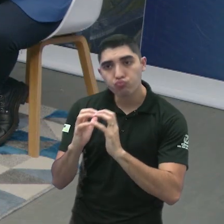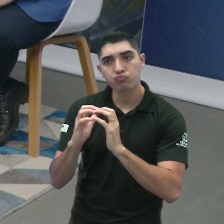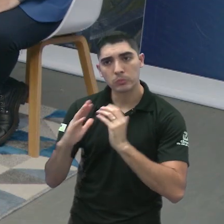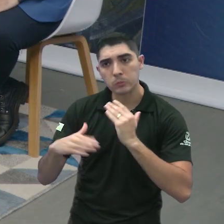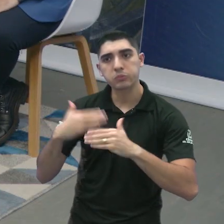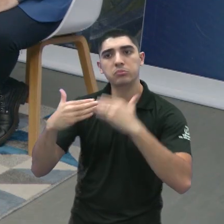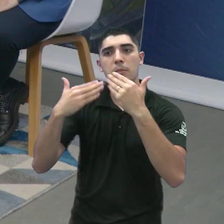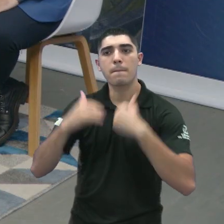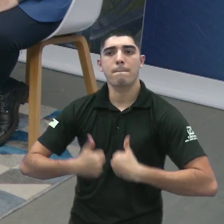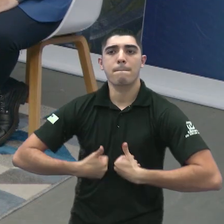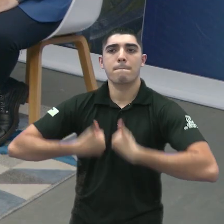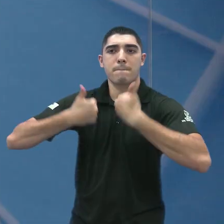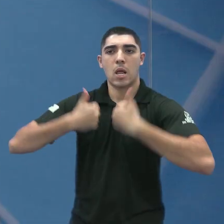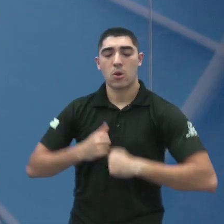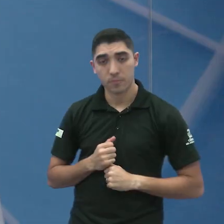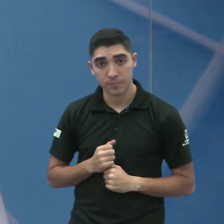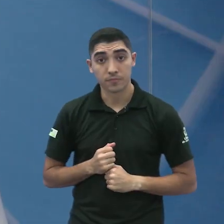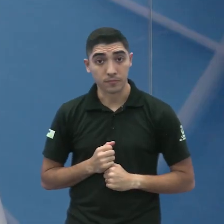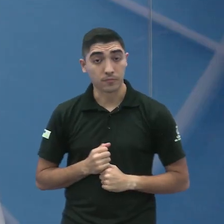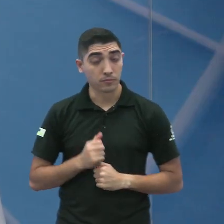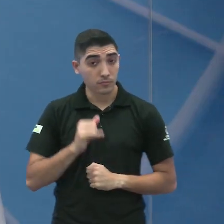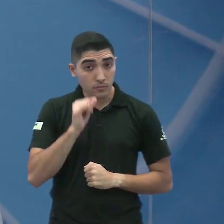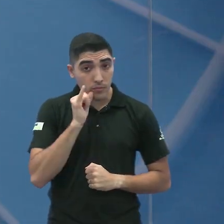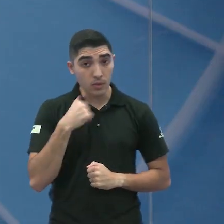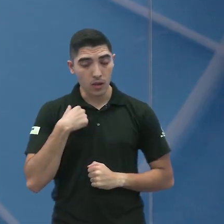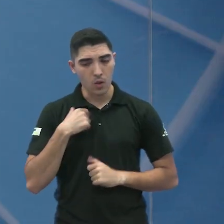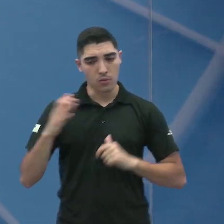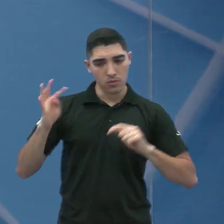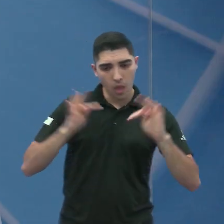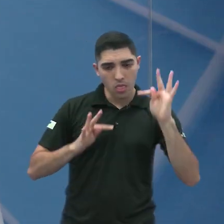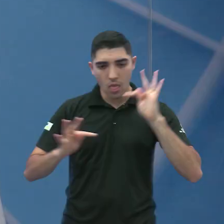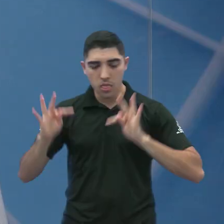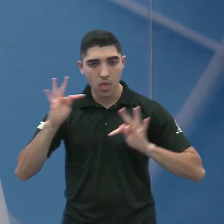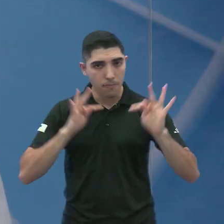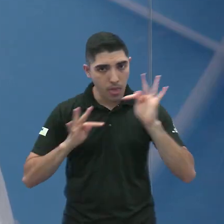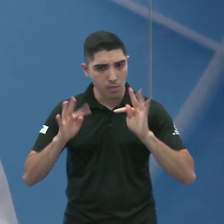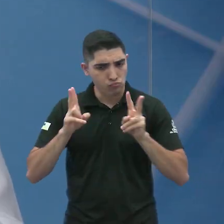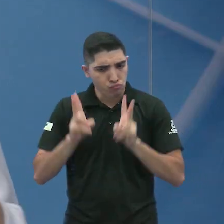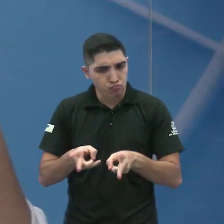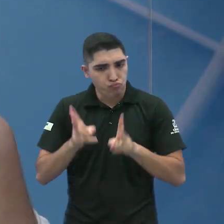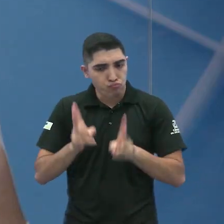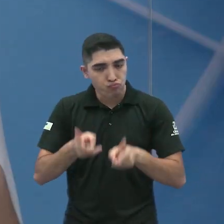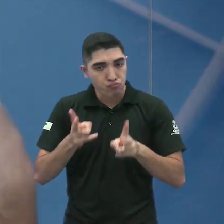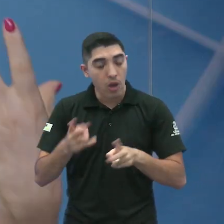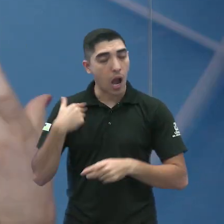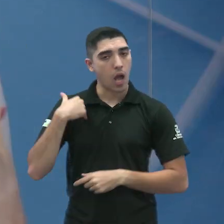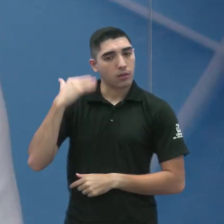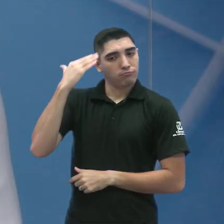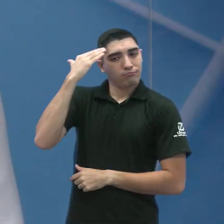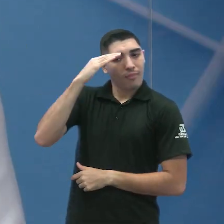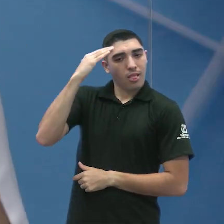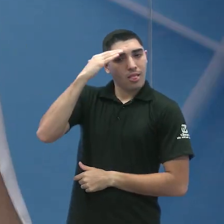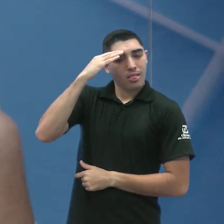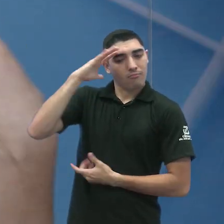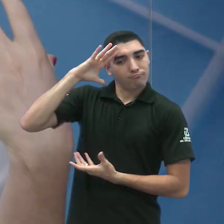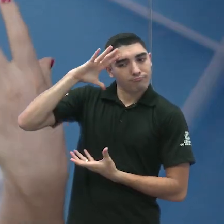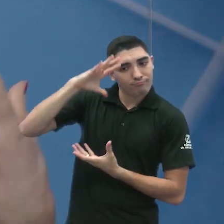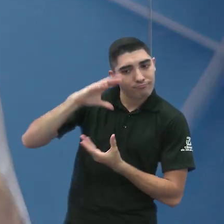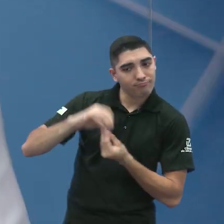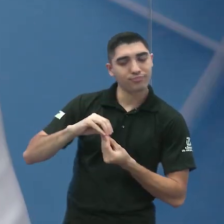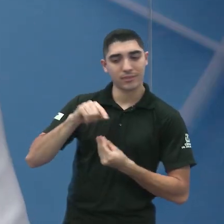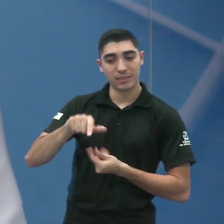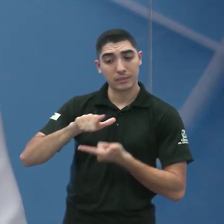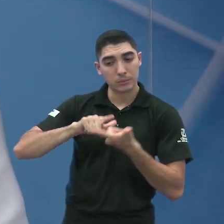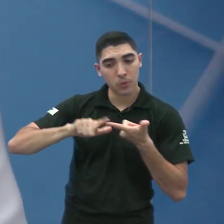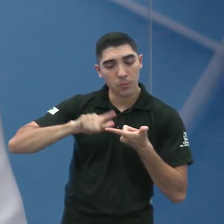ao longo do tempo? Quando você vai fazer um tratamento contínuo, você vai começando a entender a raiz do problema, como isso